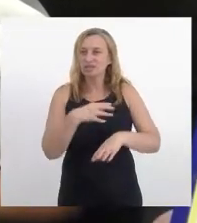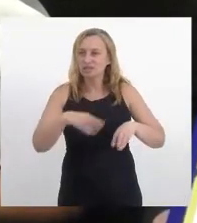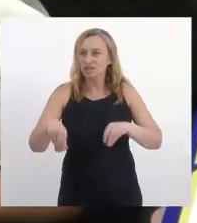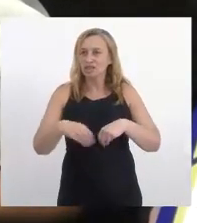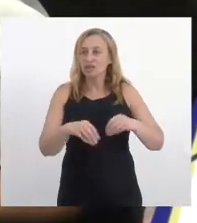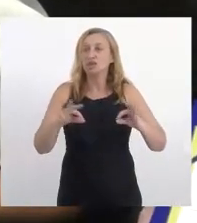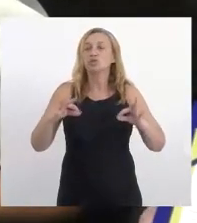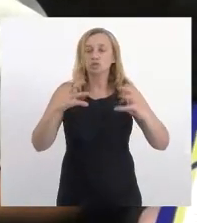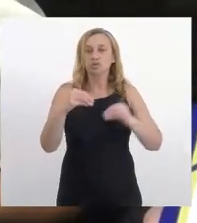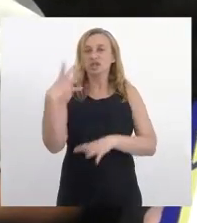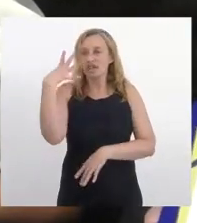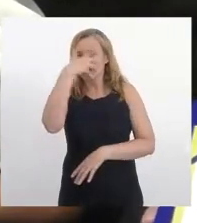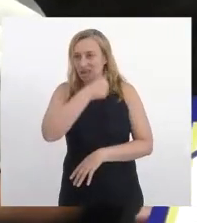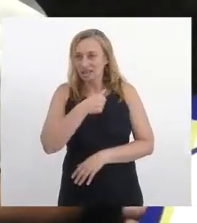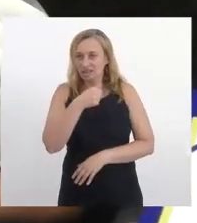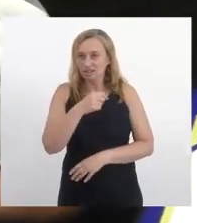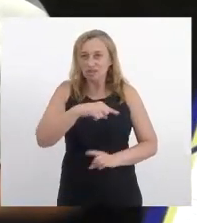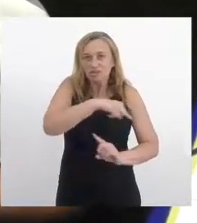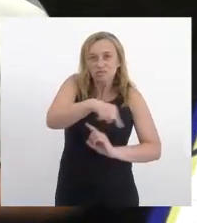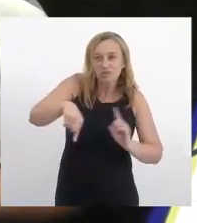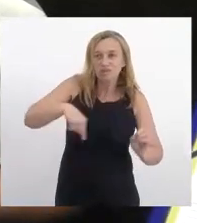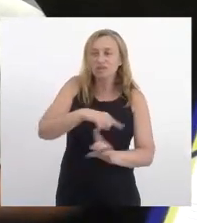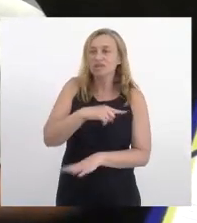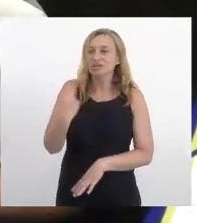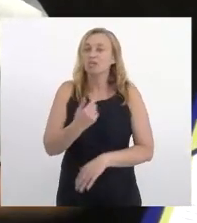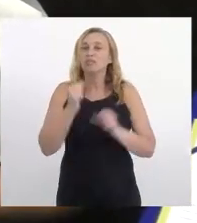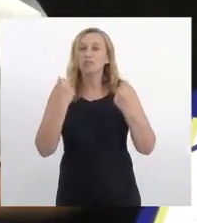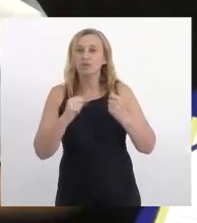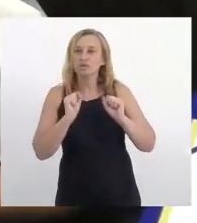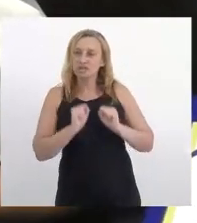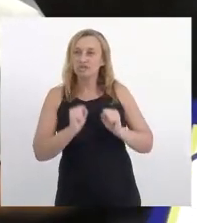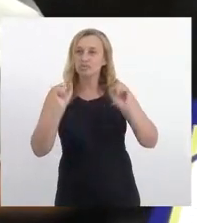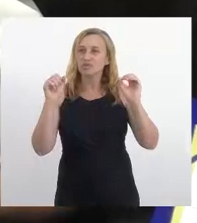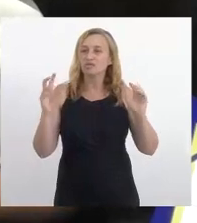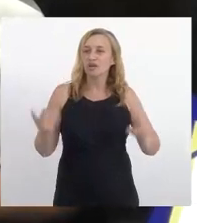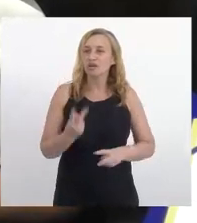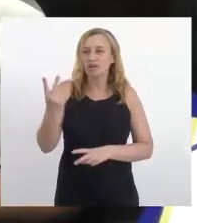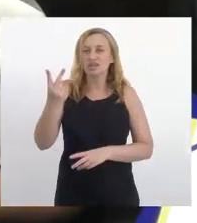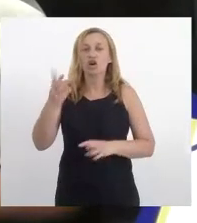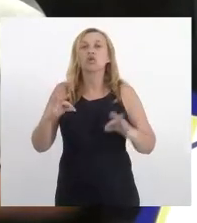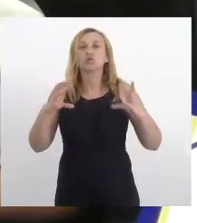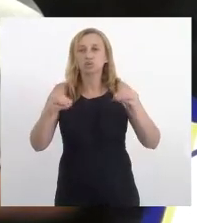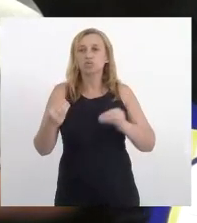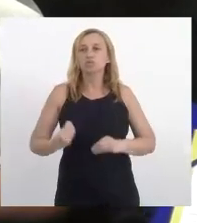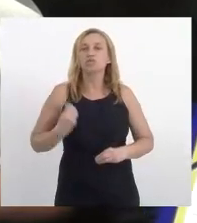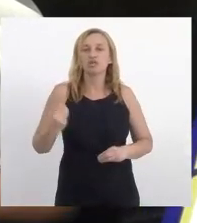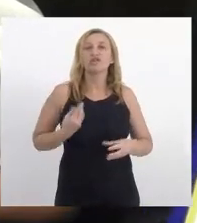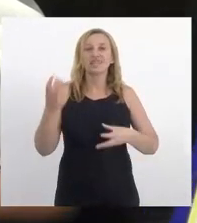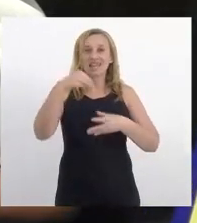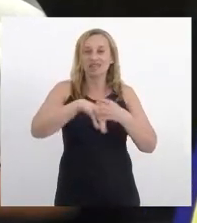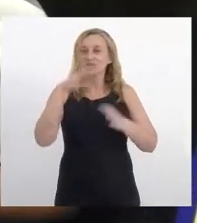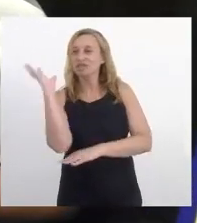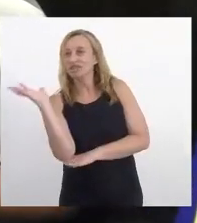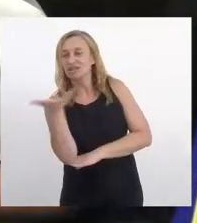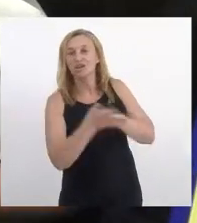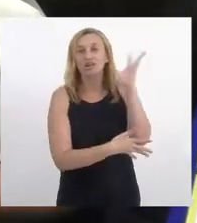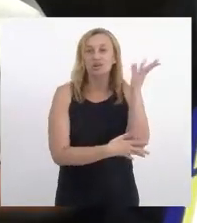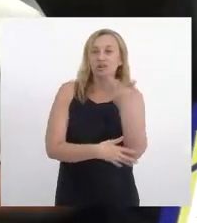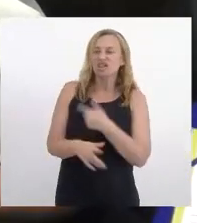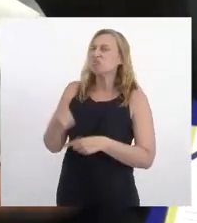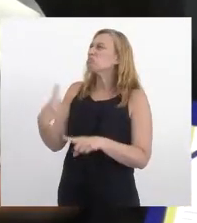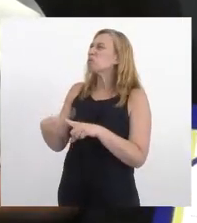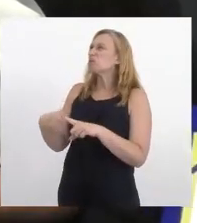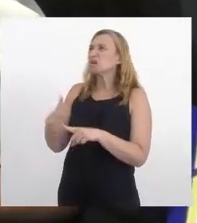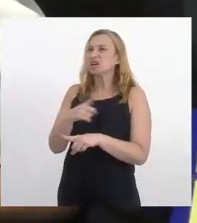que é belo em torno da gente, que a gente possa honrar. Tudo convive, né, na natureza. Então, por que nós